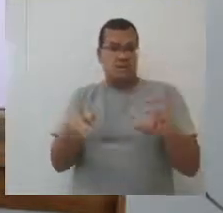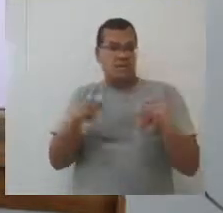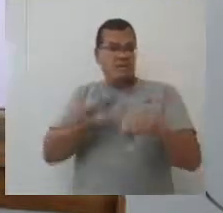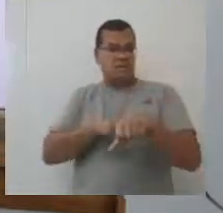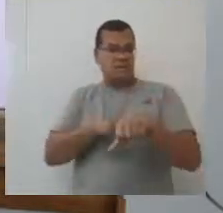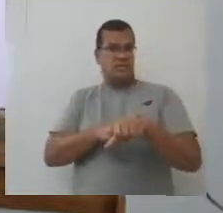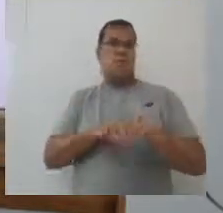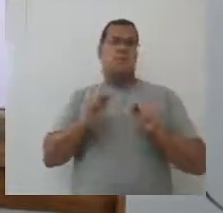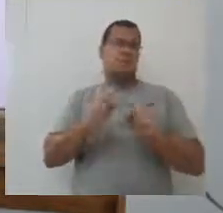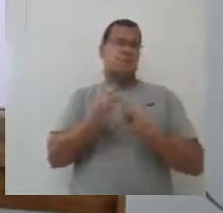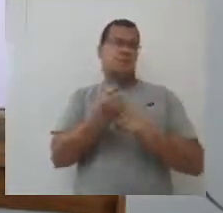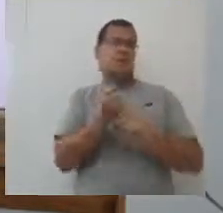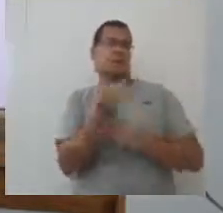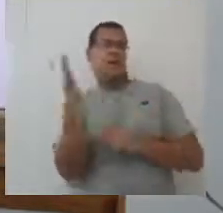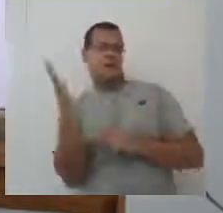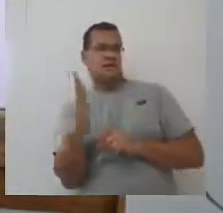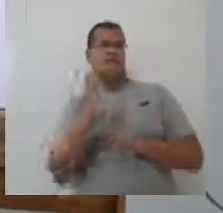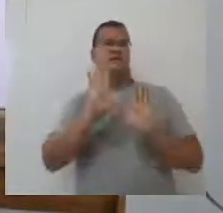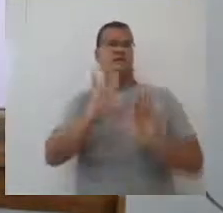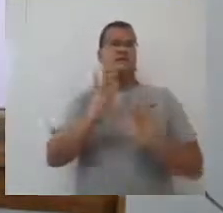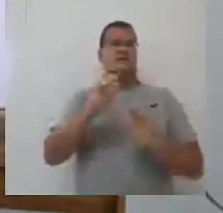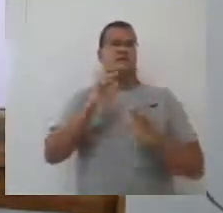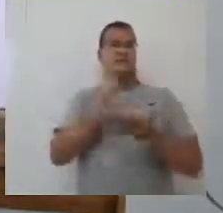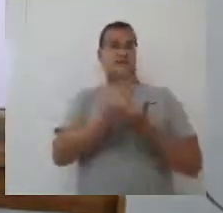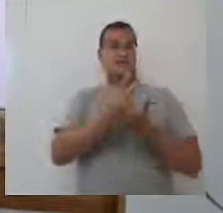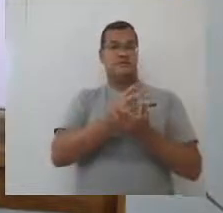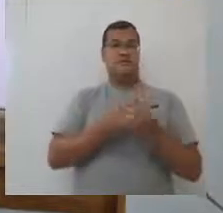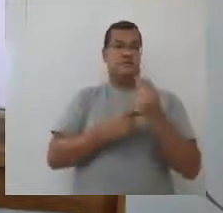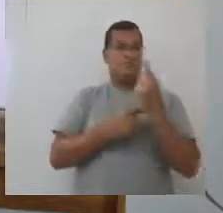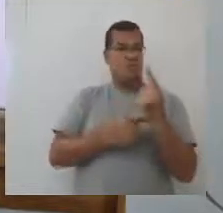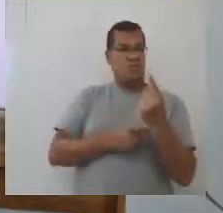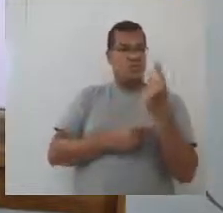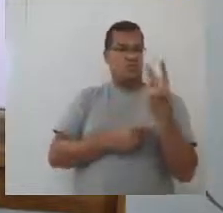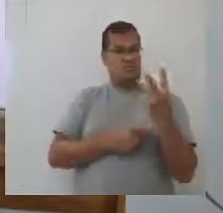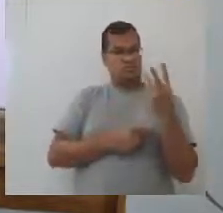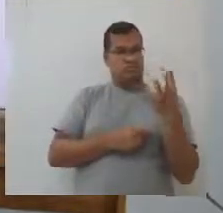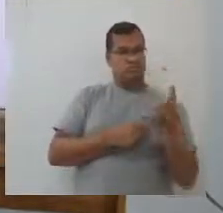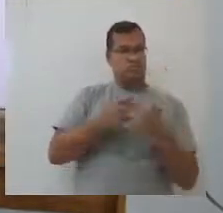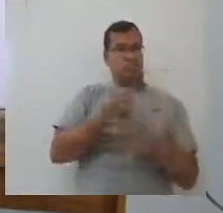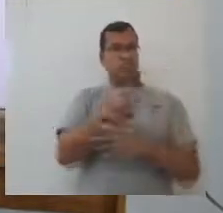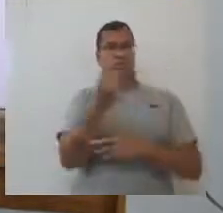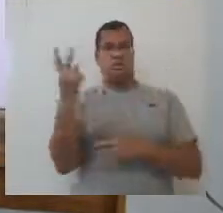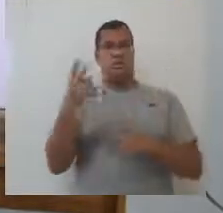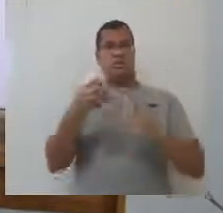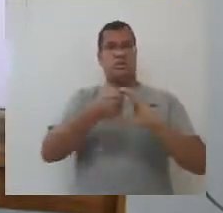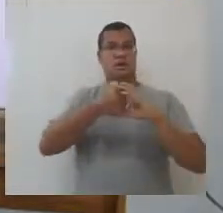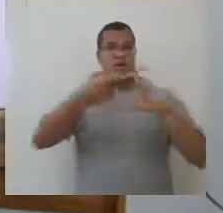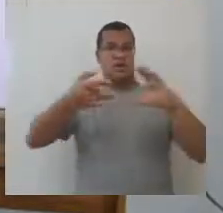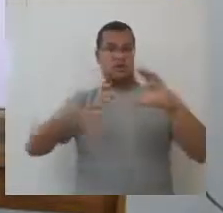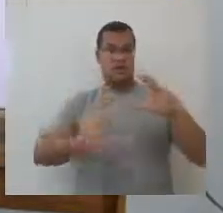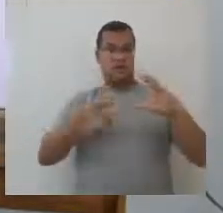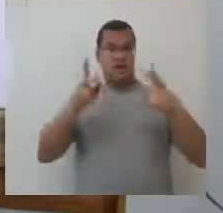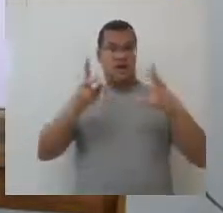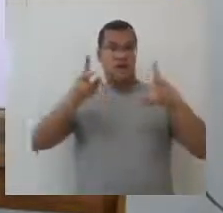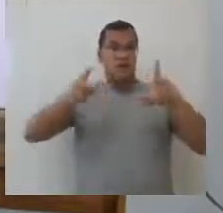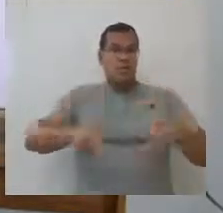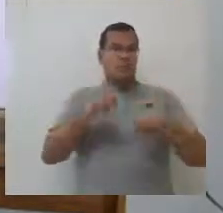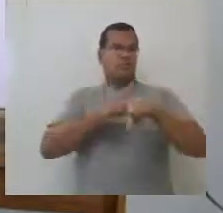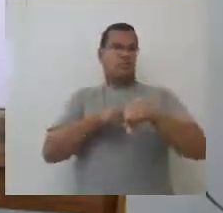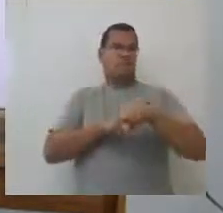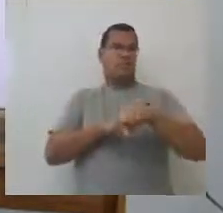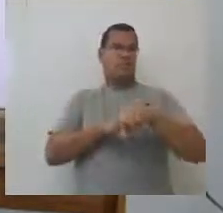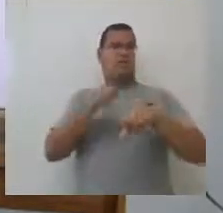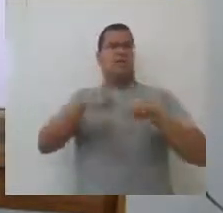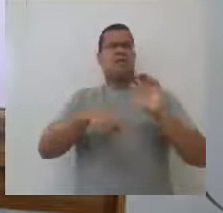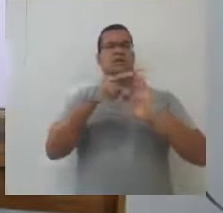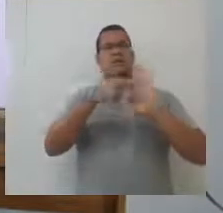pode ser mais? Pode. Toda vez que você calcula mais de uma característica que acontece ao mesmo tempo,